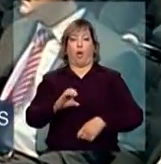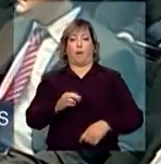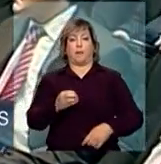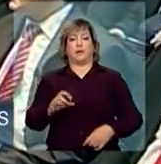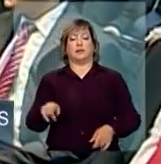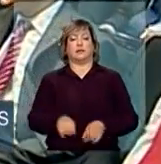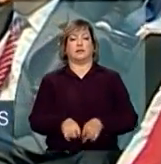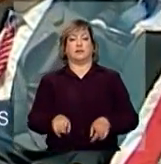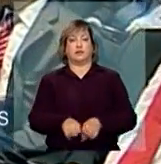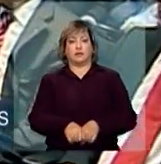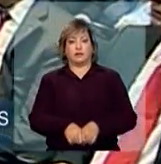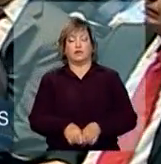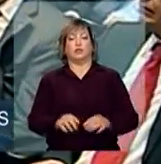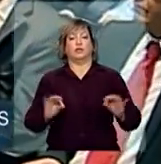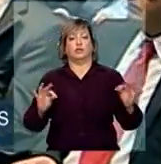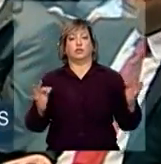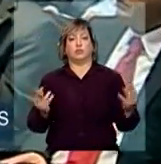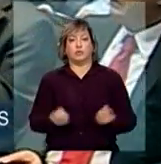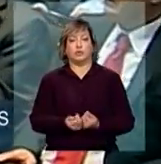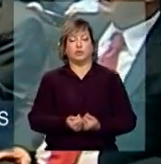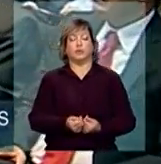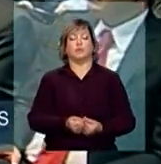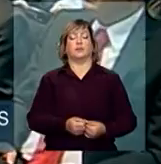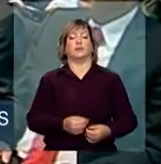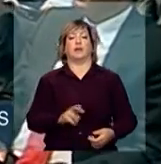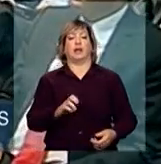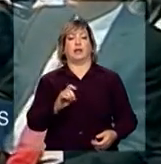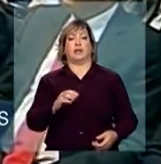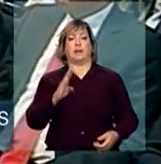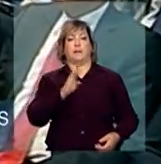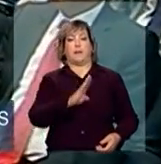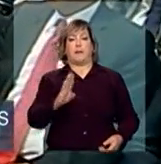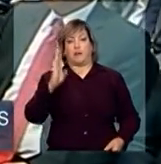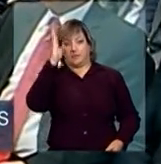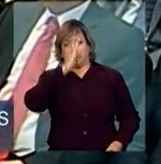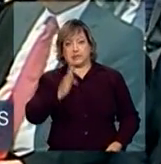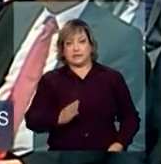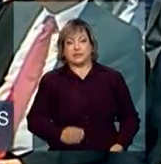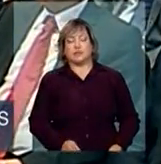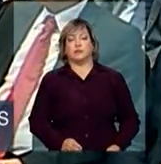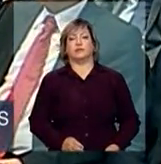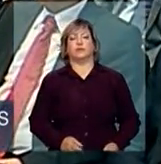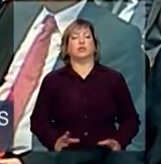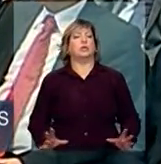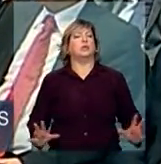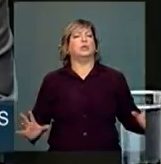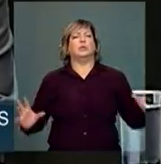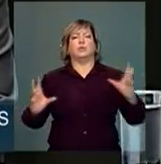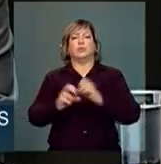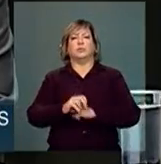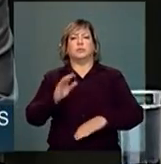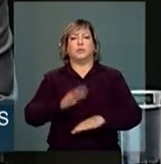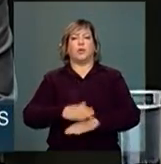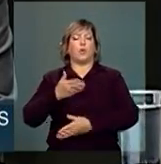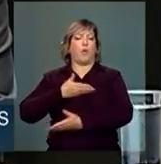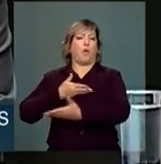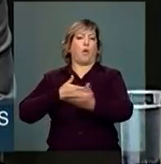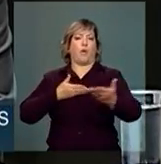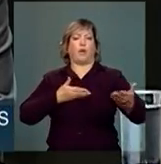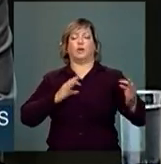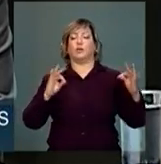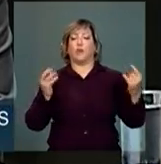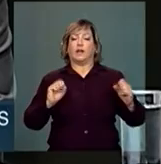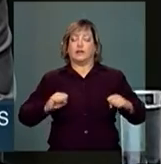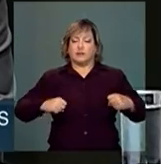private banking. A rede do Banco do Brasil, formada por milhares de colegas, todos